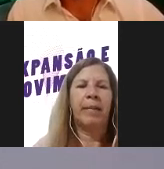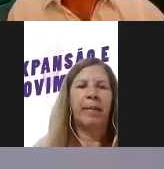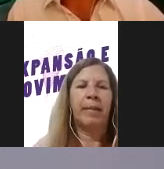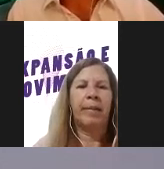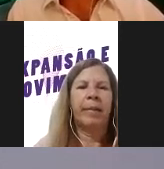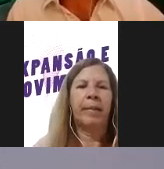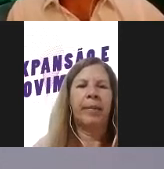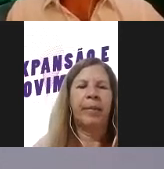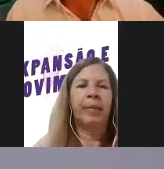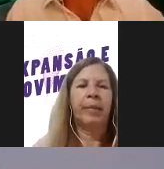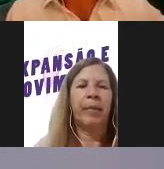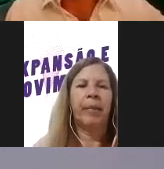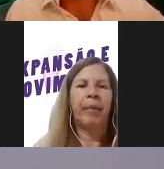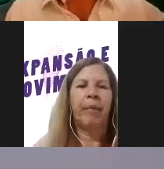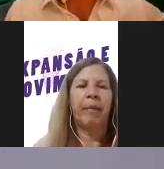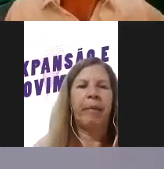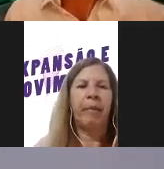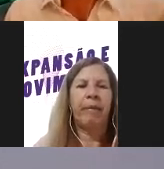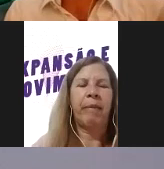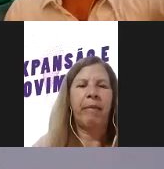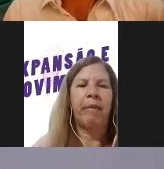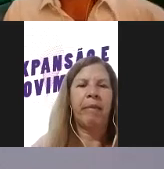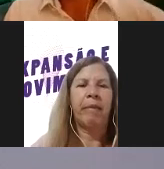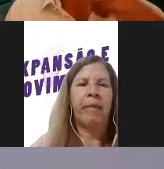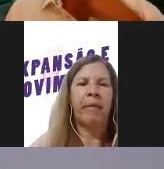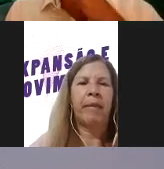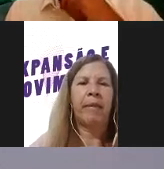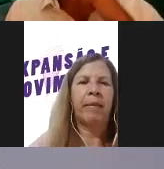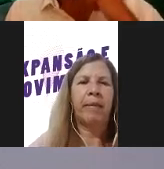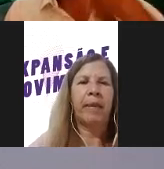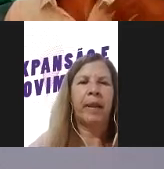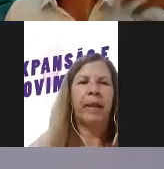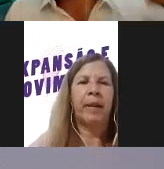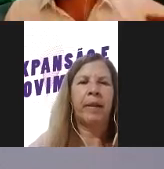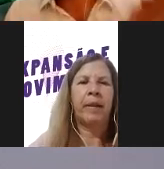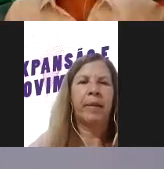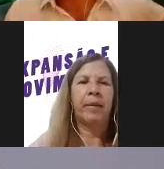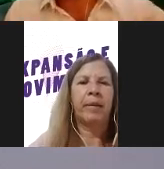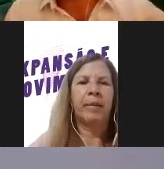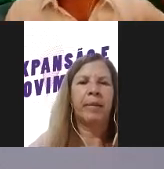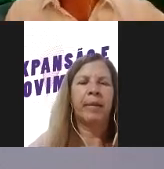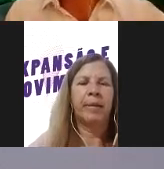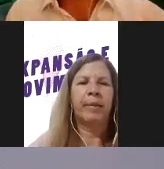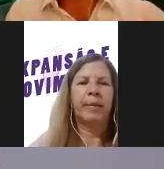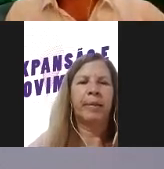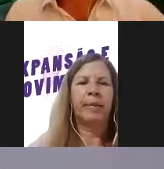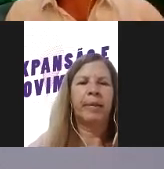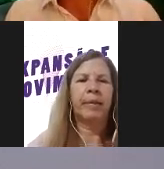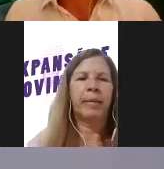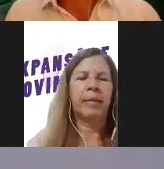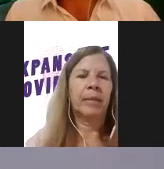lá. Esse pediatra, e isso foi reforçado durante toda essa internação do Felipe, que ele teve contato com inúmeros